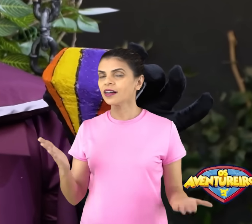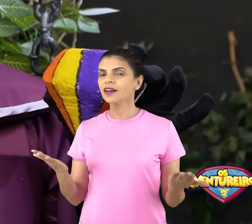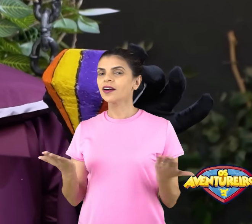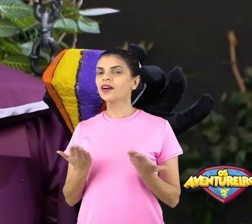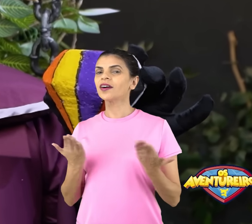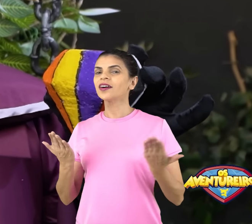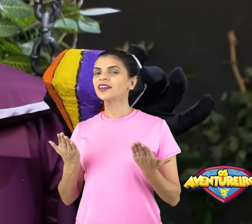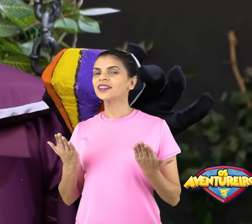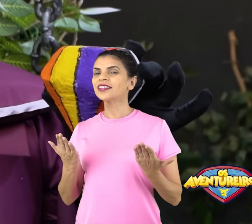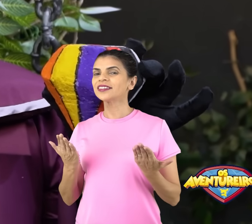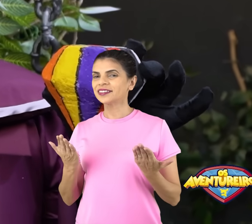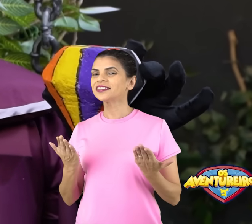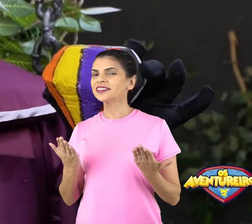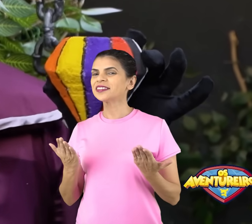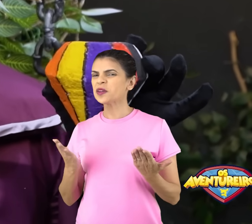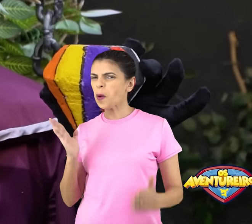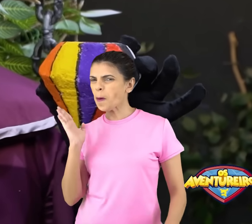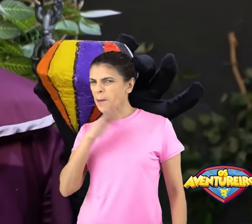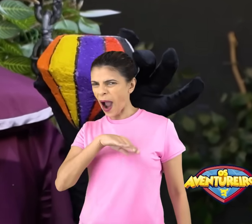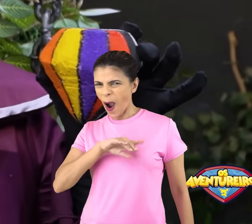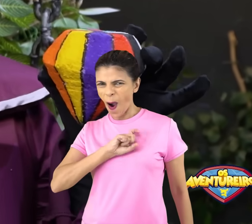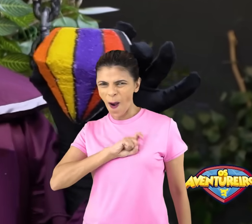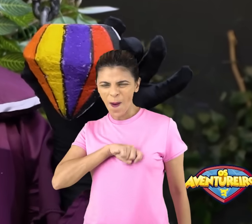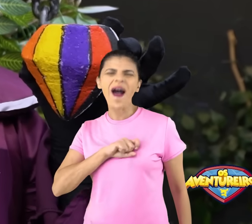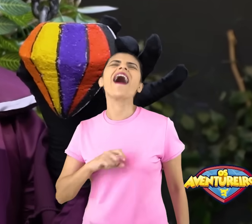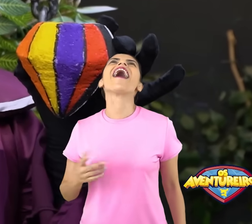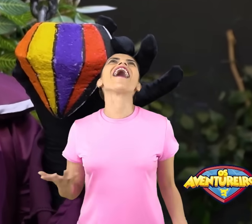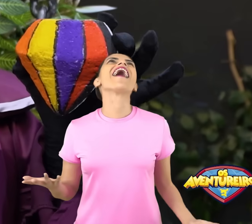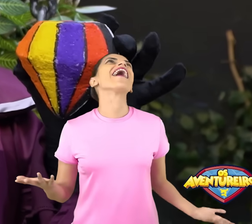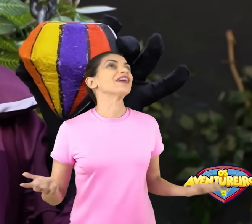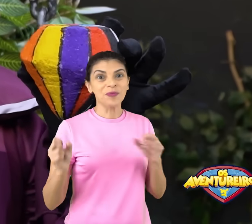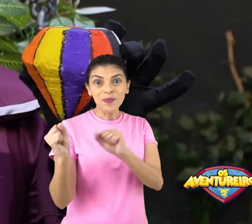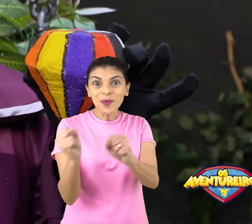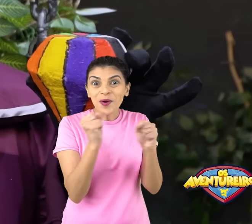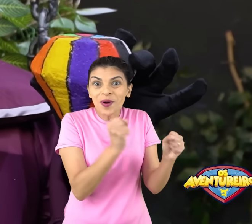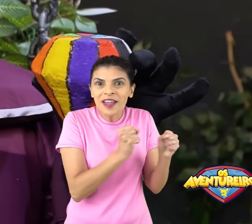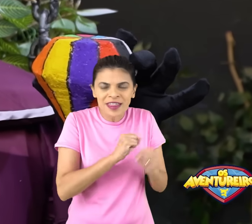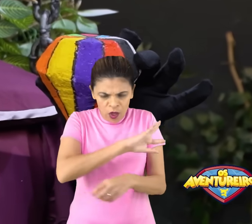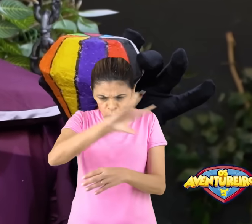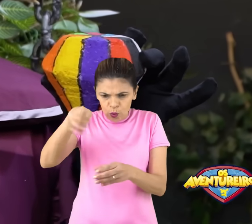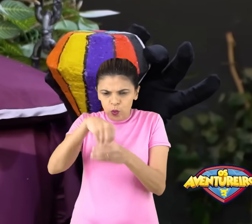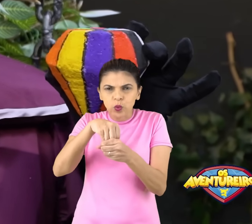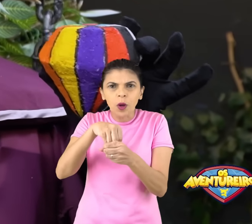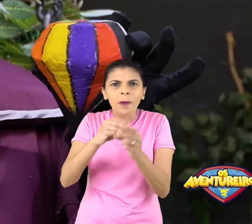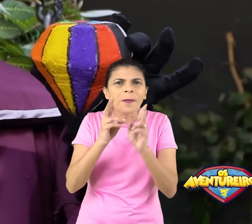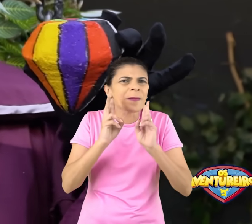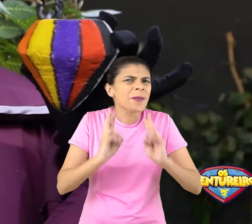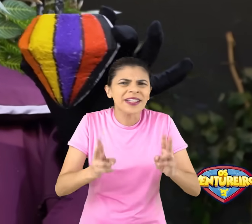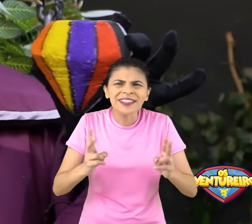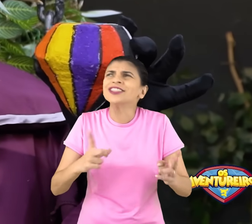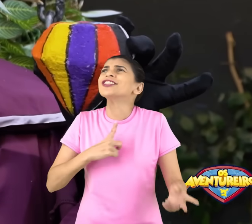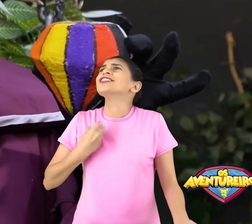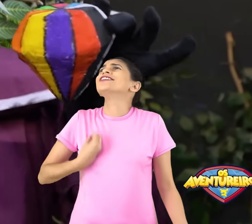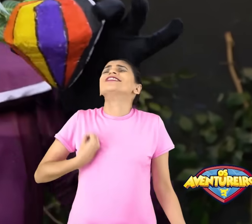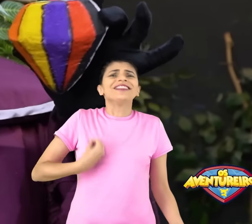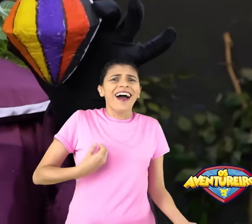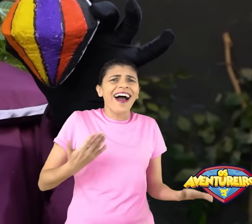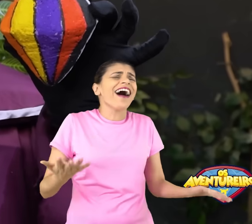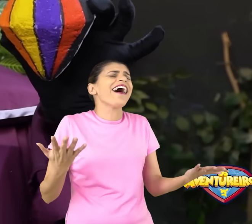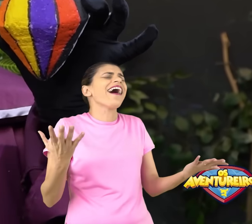uma aventureira do mal, com todos os poderes que